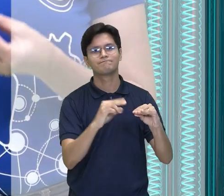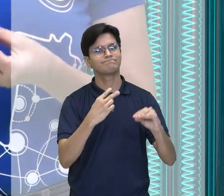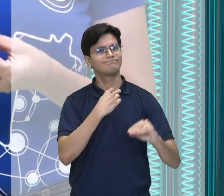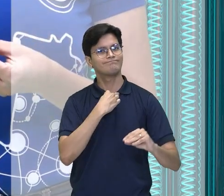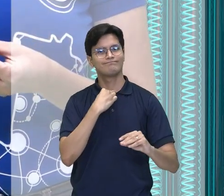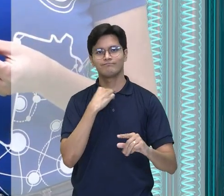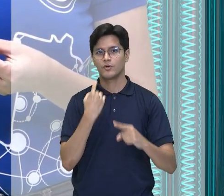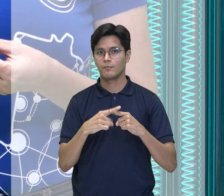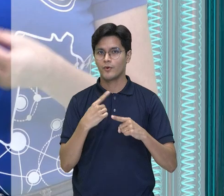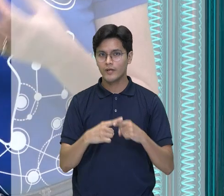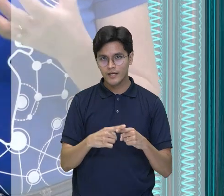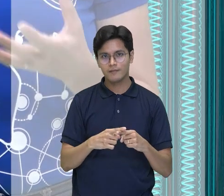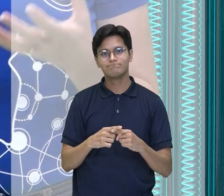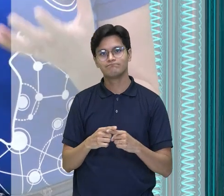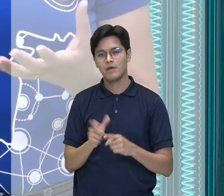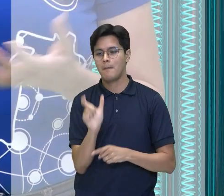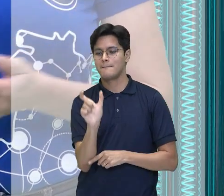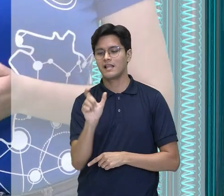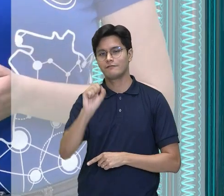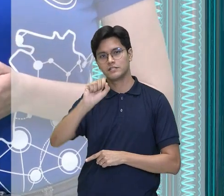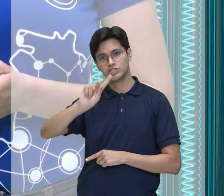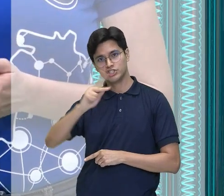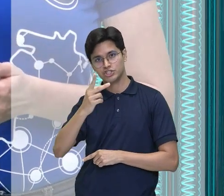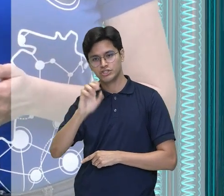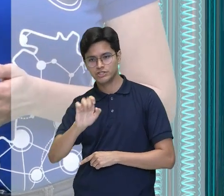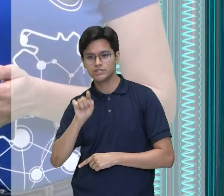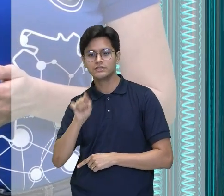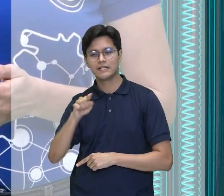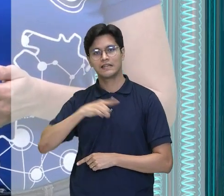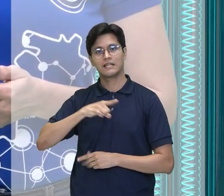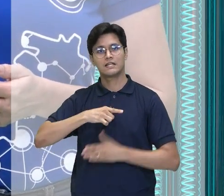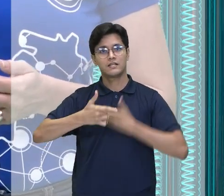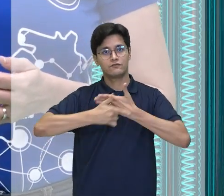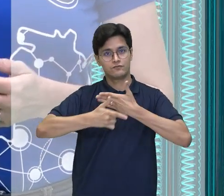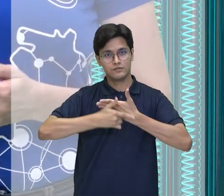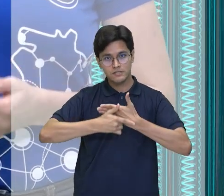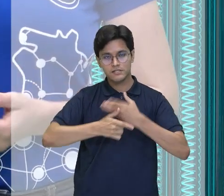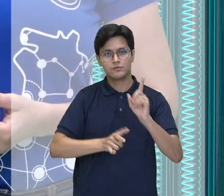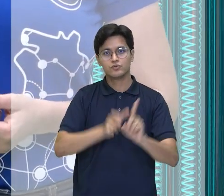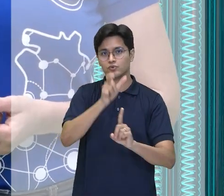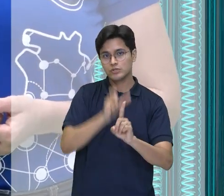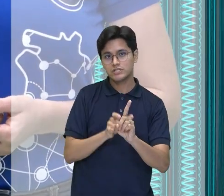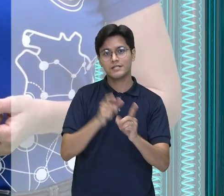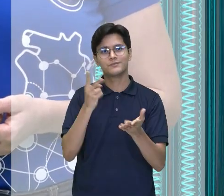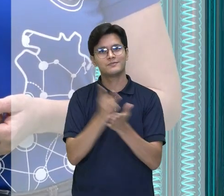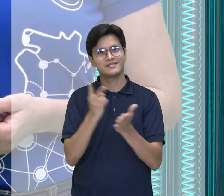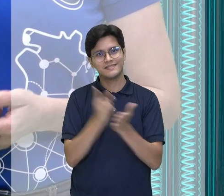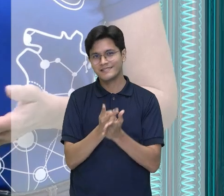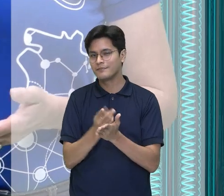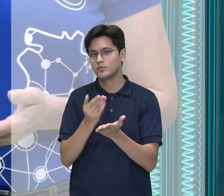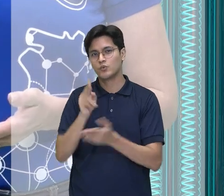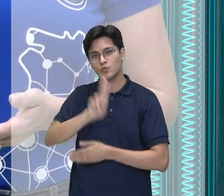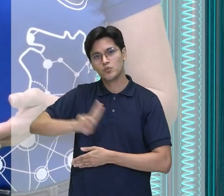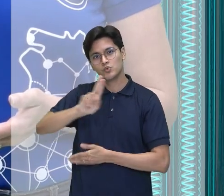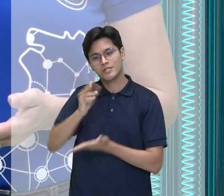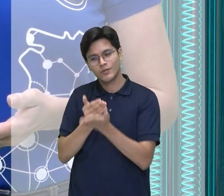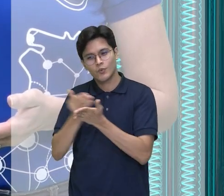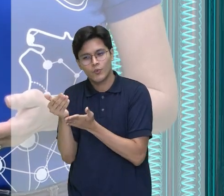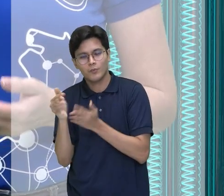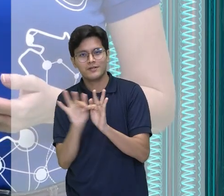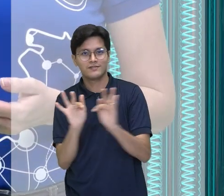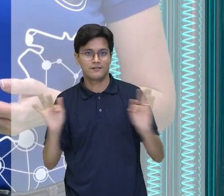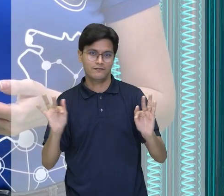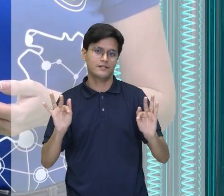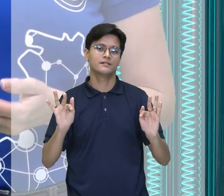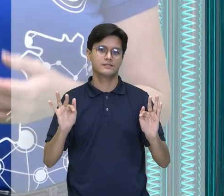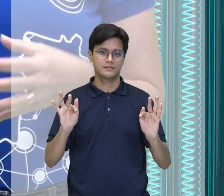como sujeito. E onde que ele vai ficar numa frase? Sempre lá no comecinho, antes do verbo. Então, como a gente está falando